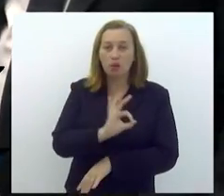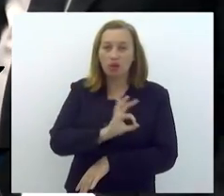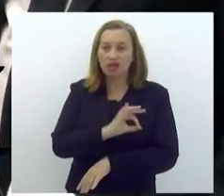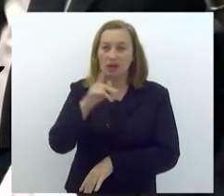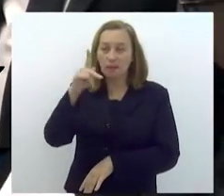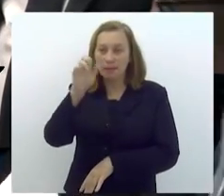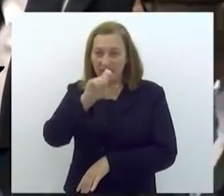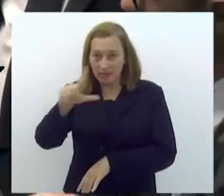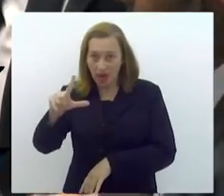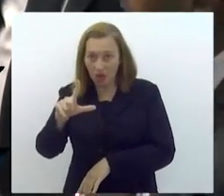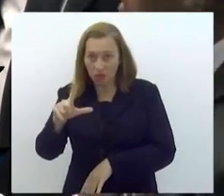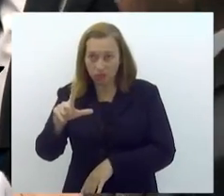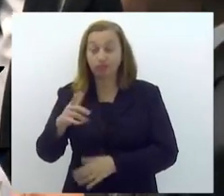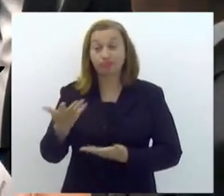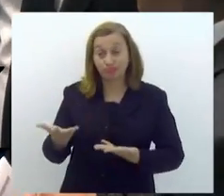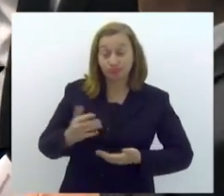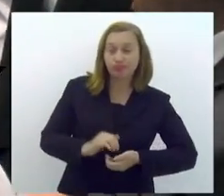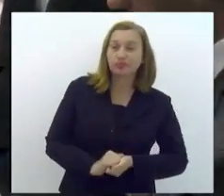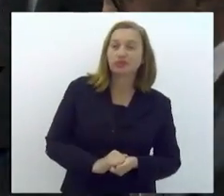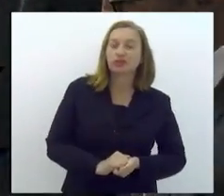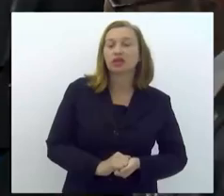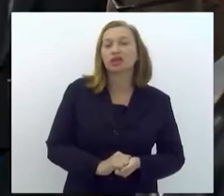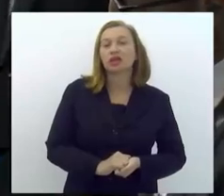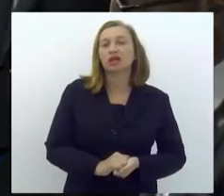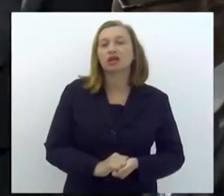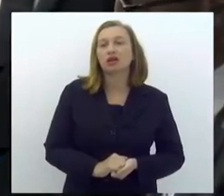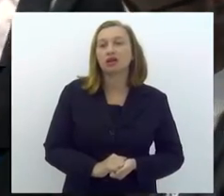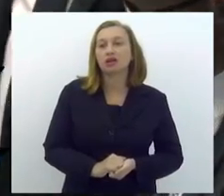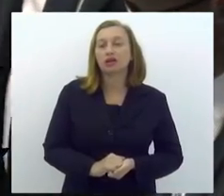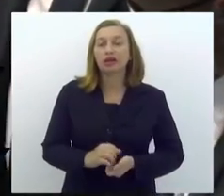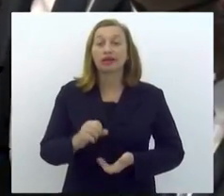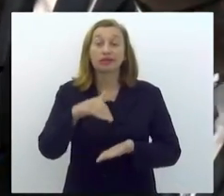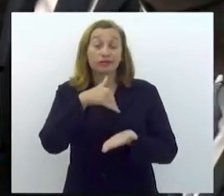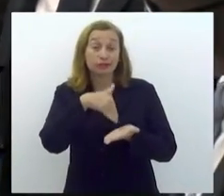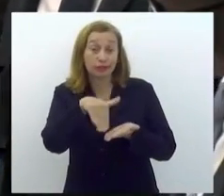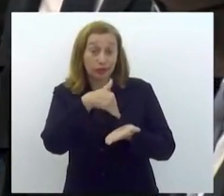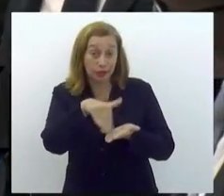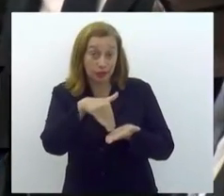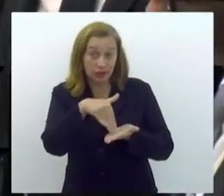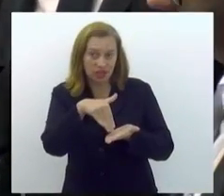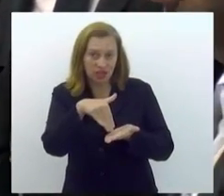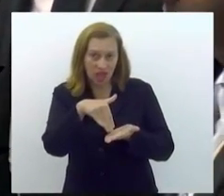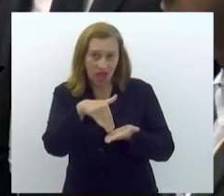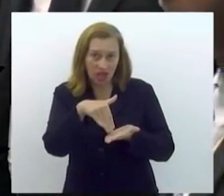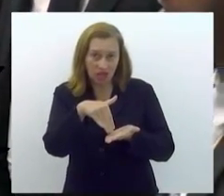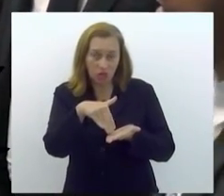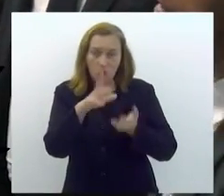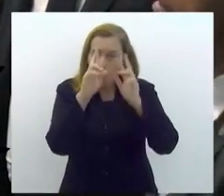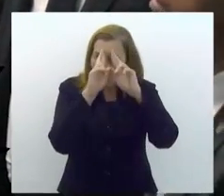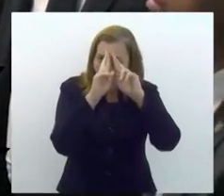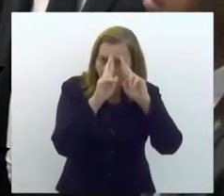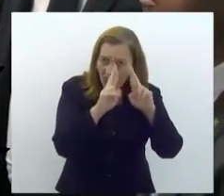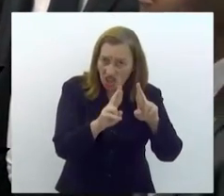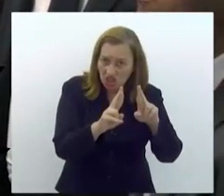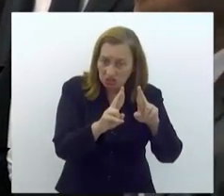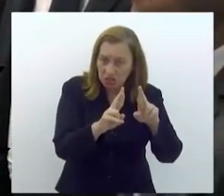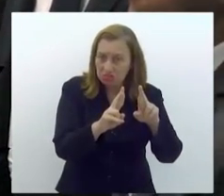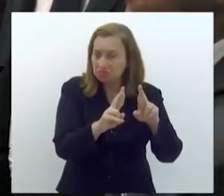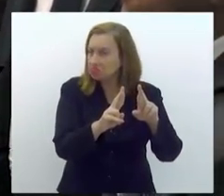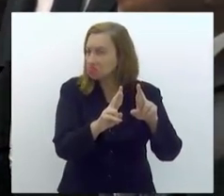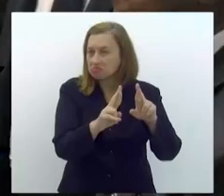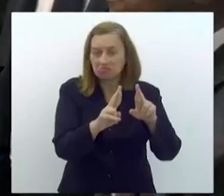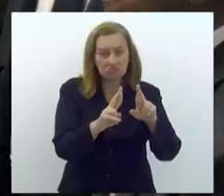E por incrível que possa parecer a secretária não teve a decência a dignidade